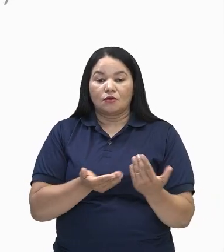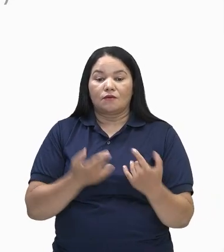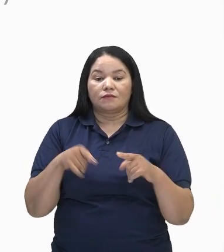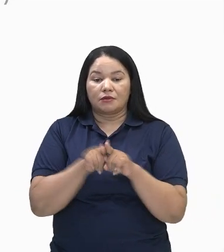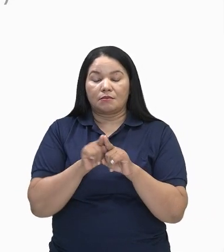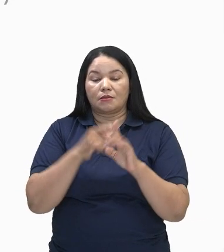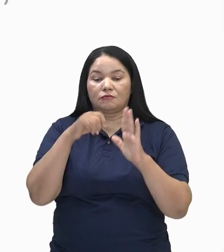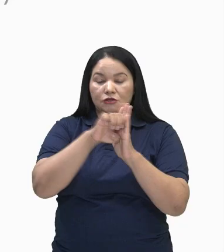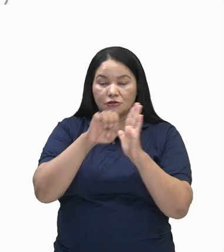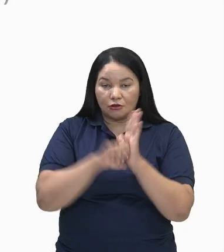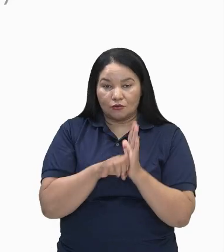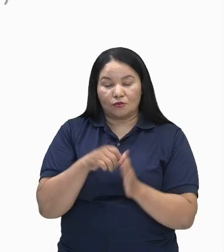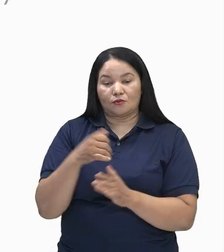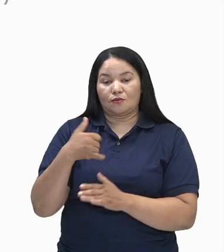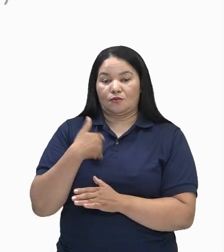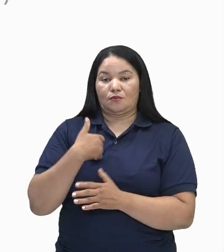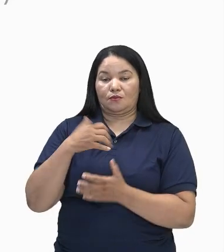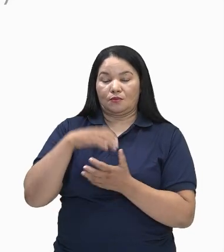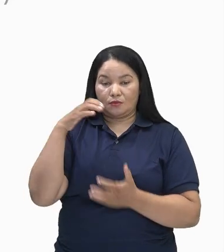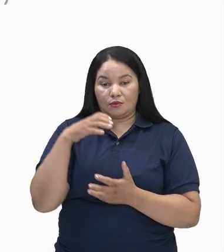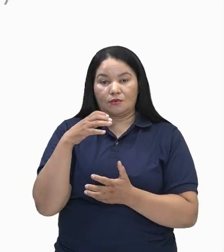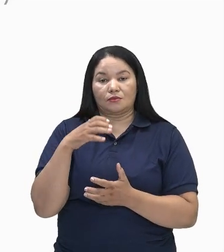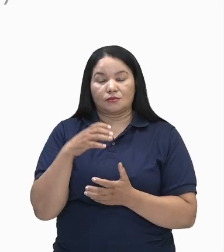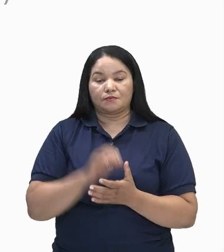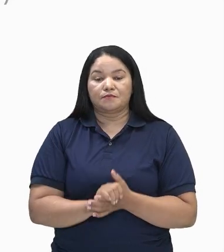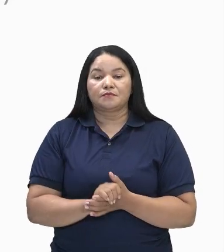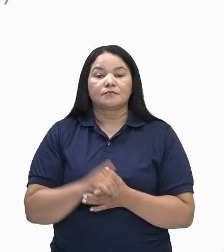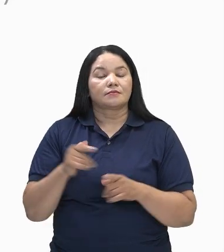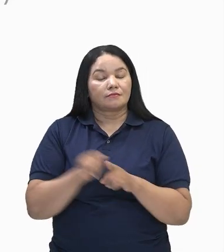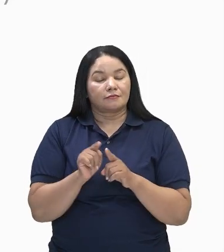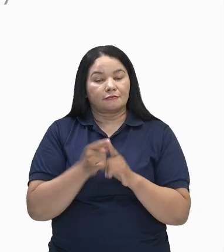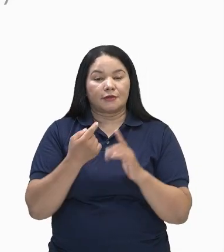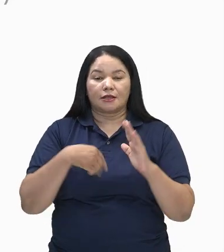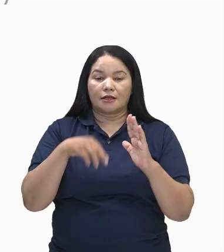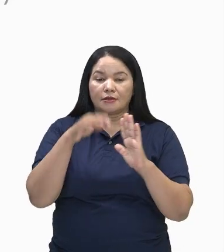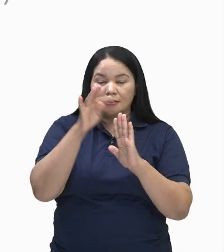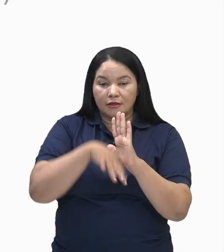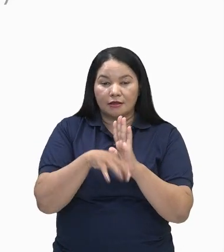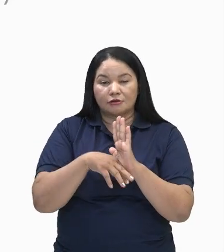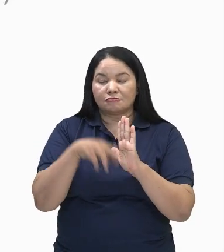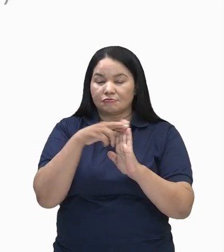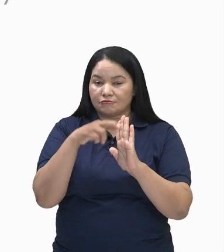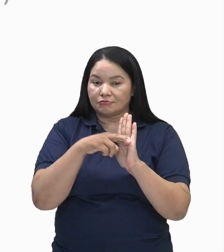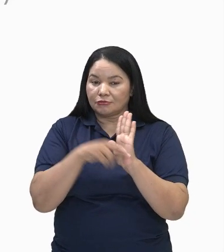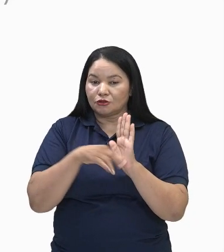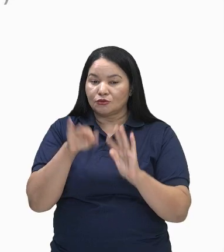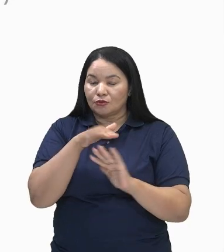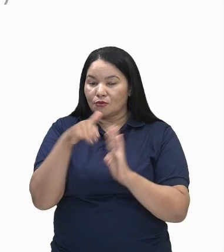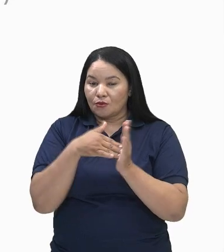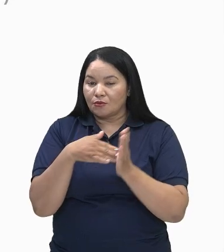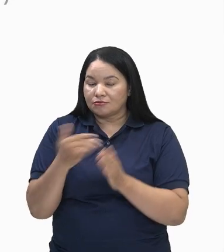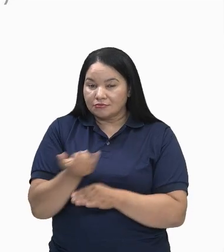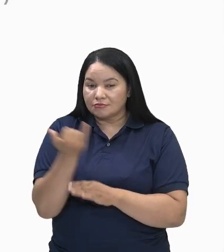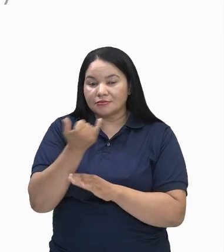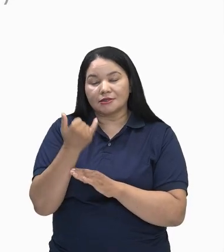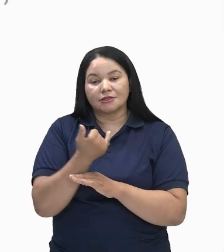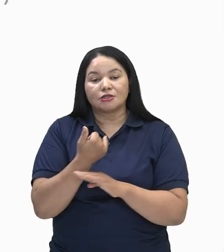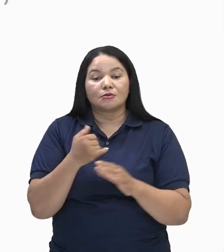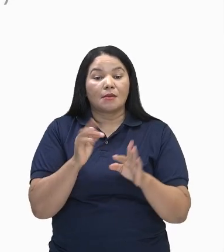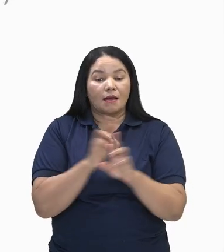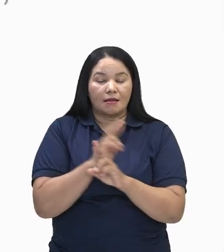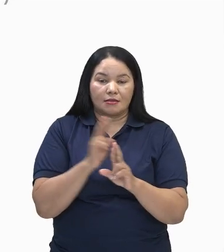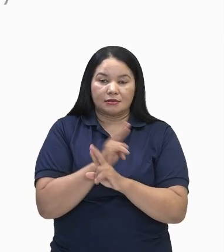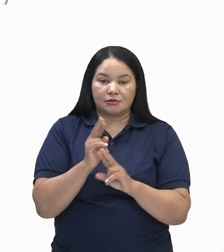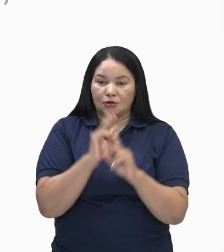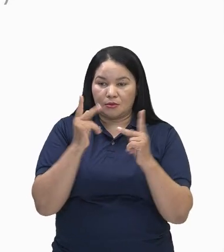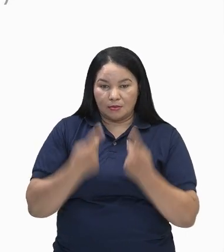do Idoso. Então, os textos normativos são fundamentais para relações humanas e, acima de